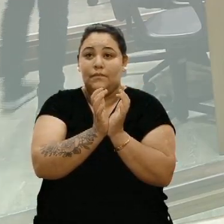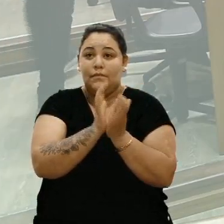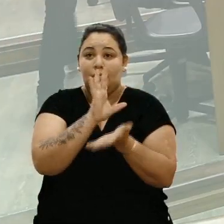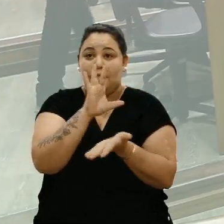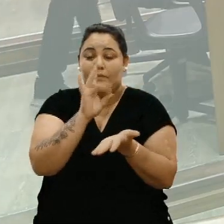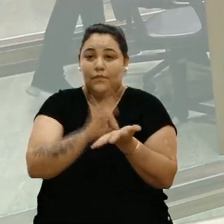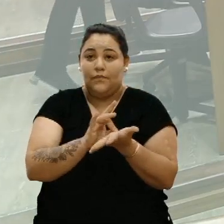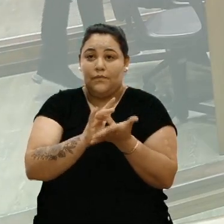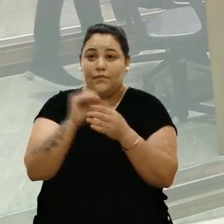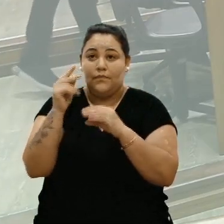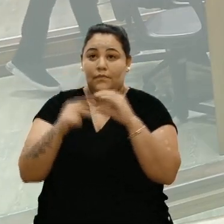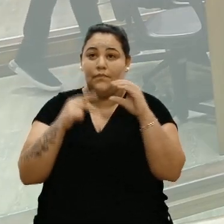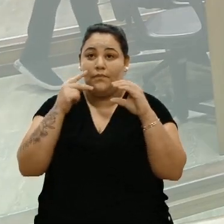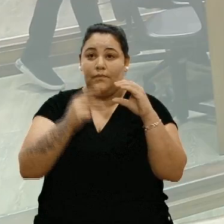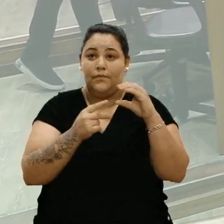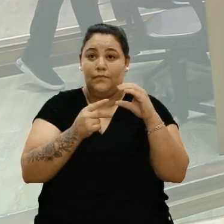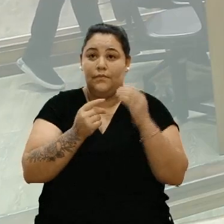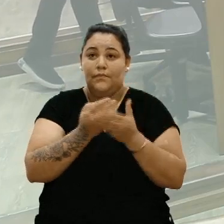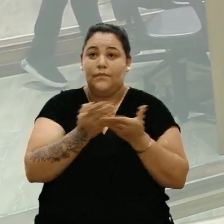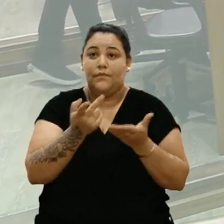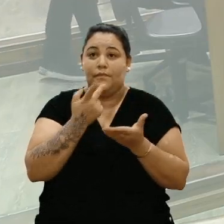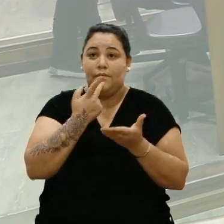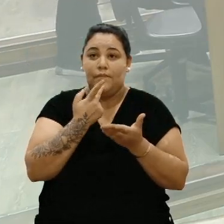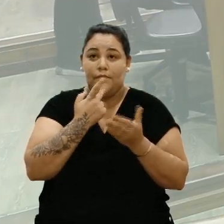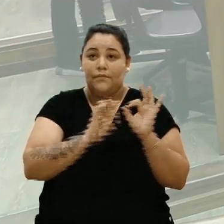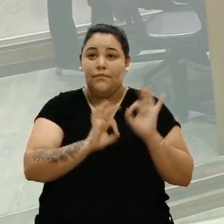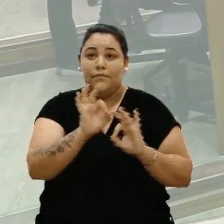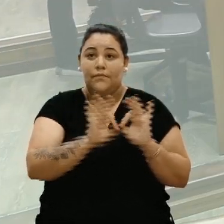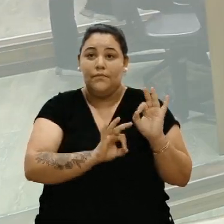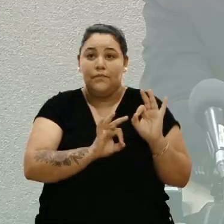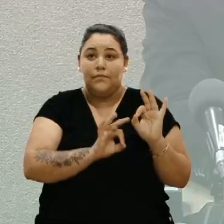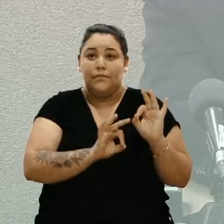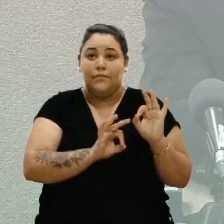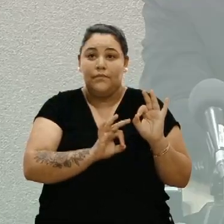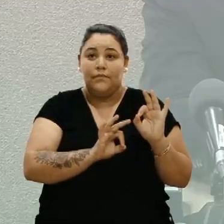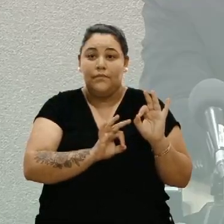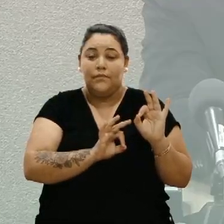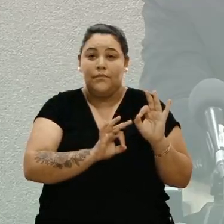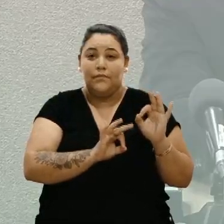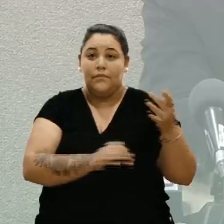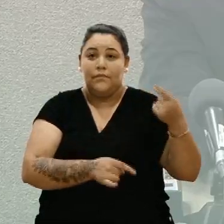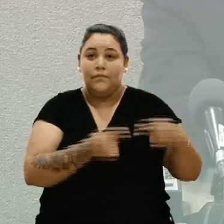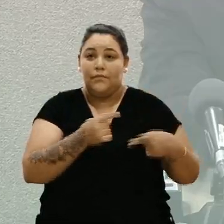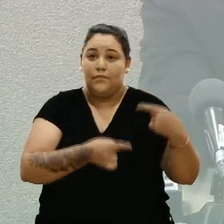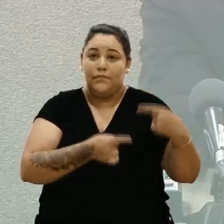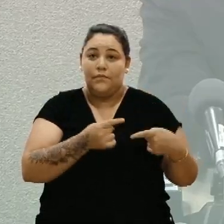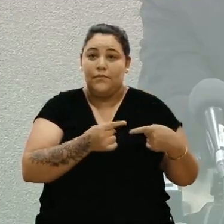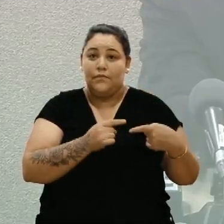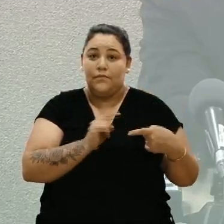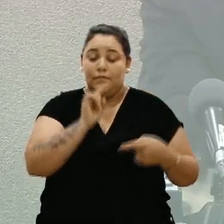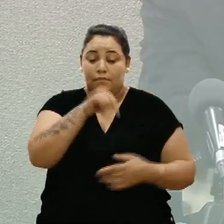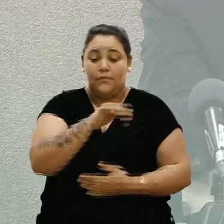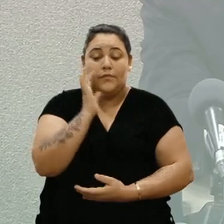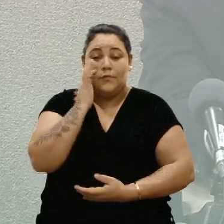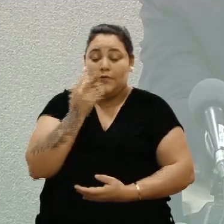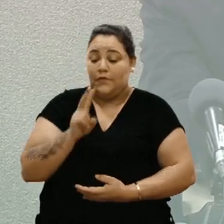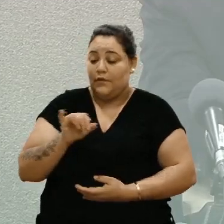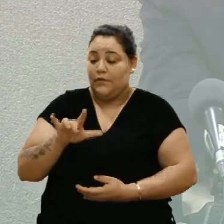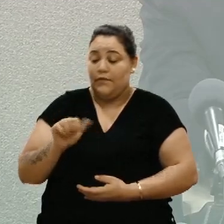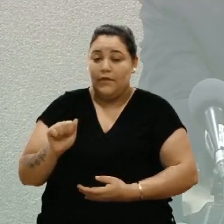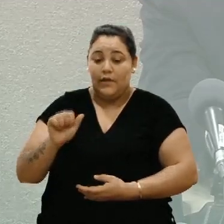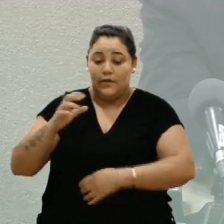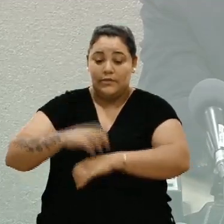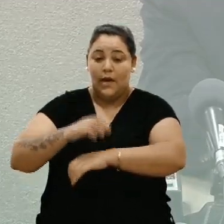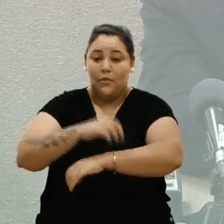Câmara. Bom, dizer que esse projeto, né, ele vem sendo debatido e essa situação da Vila Sapo é